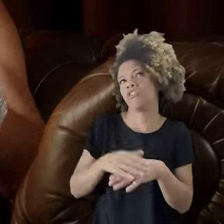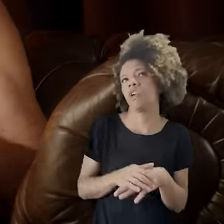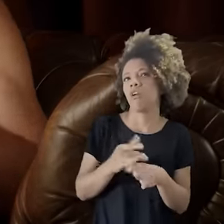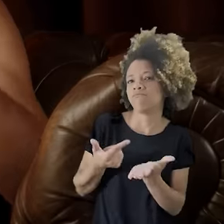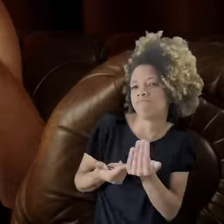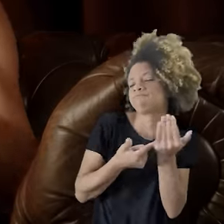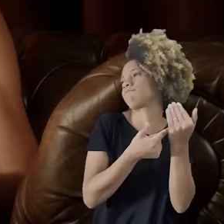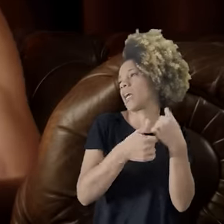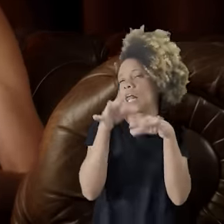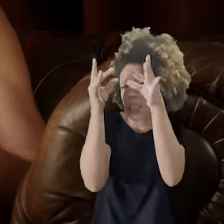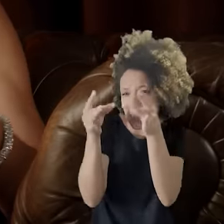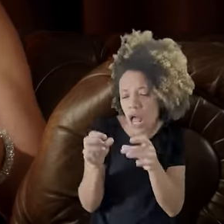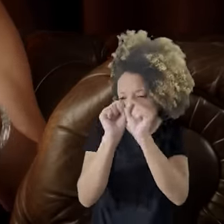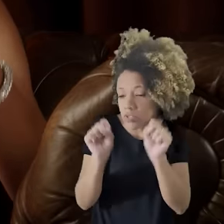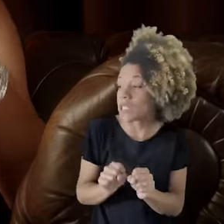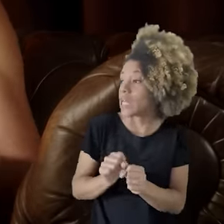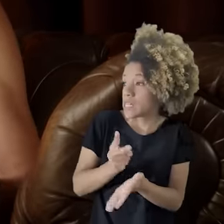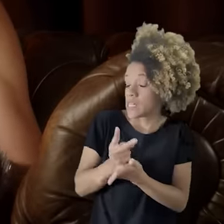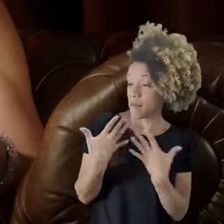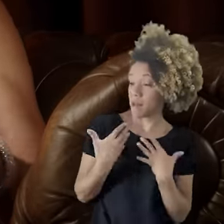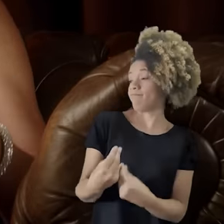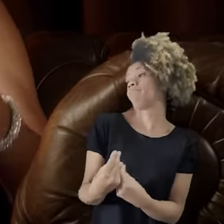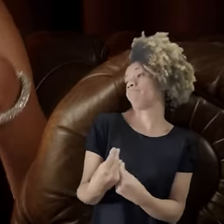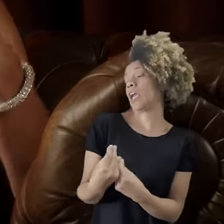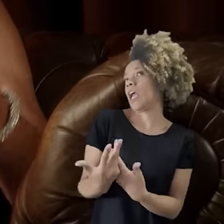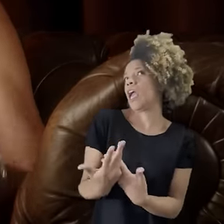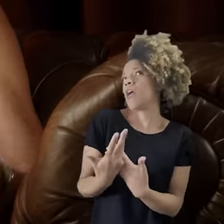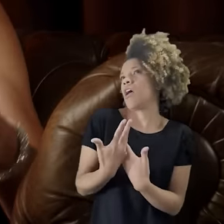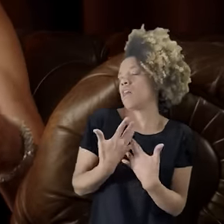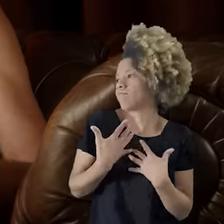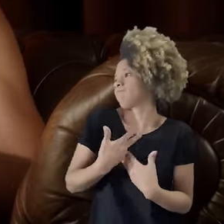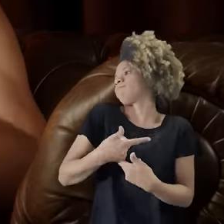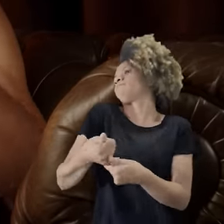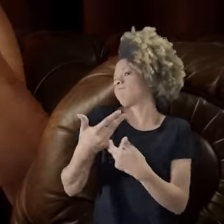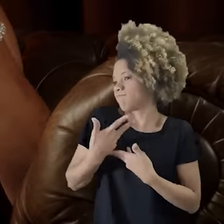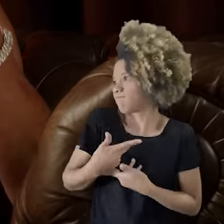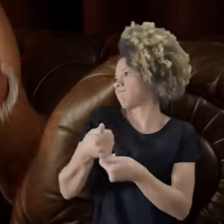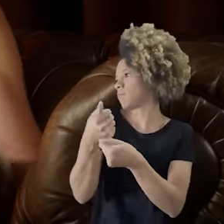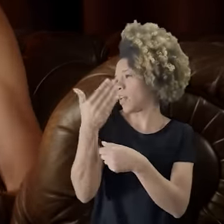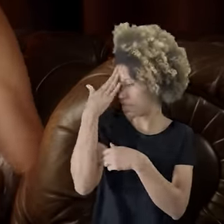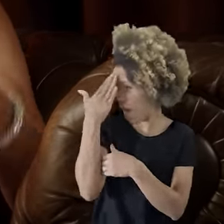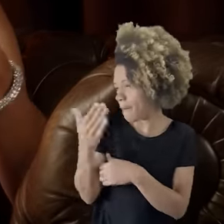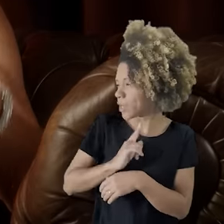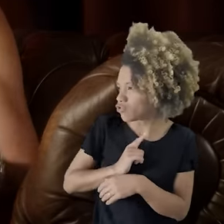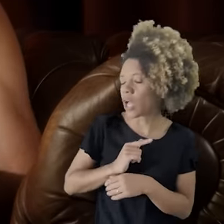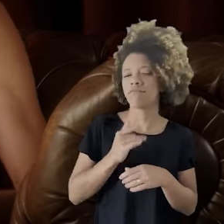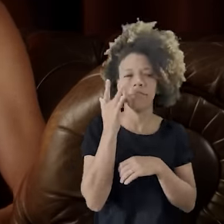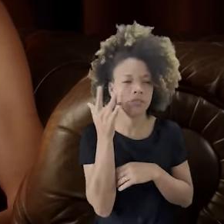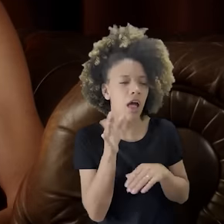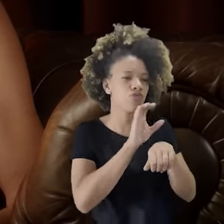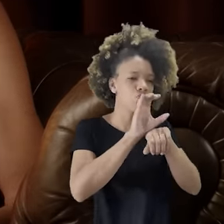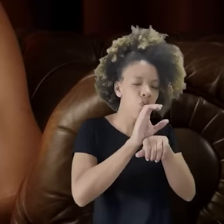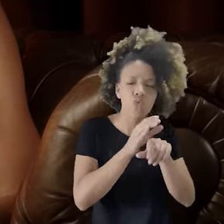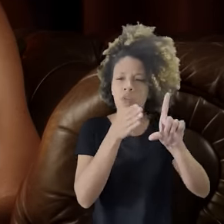eletrônica detalhe sempre me chamou muita atenção e eu tinha facilidade na época de de mexer fiz uns